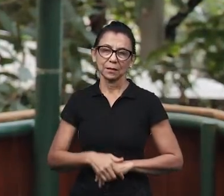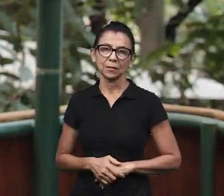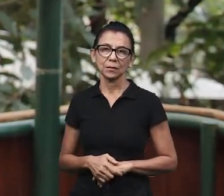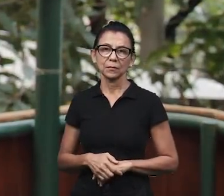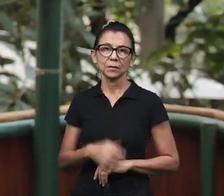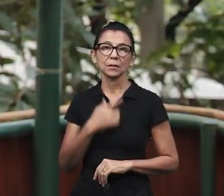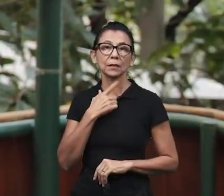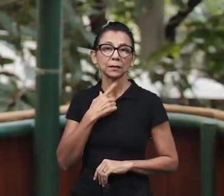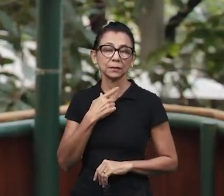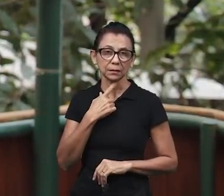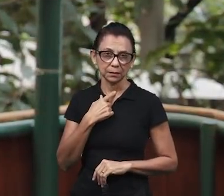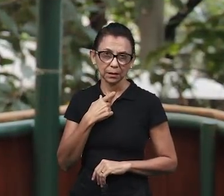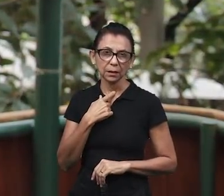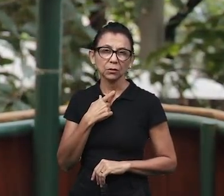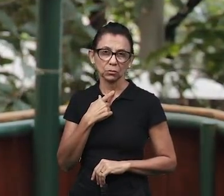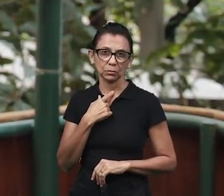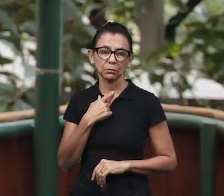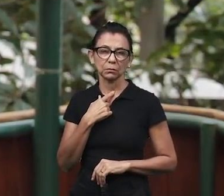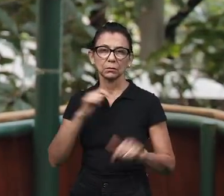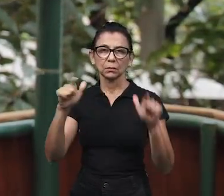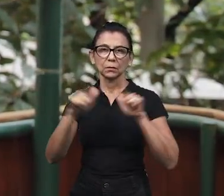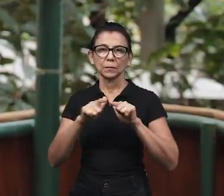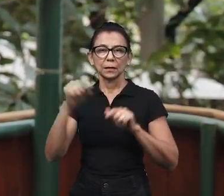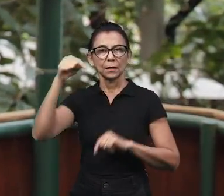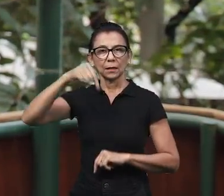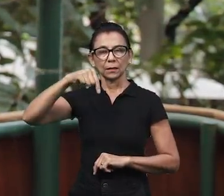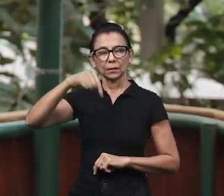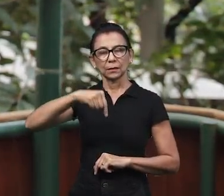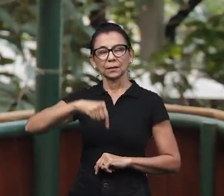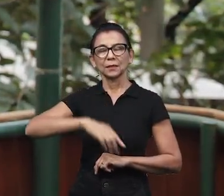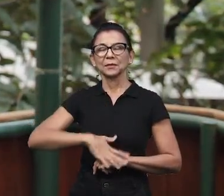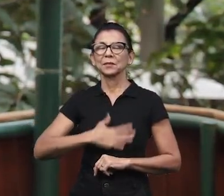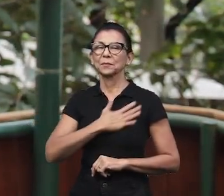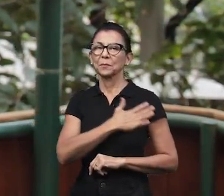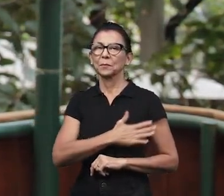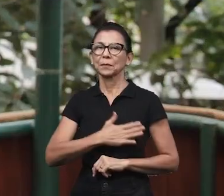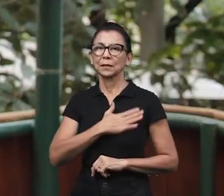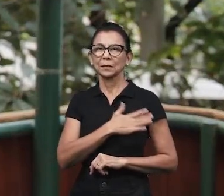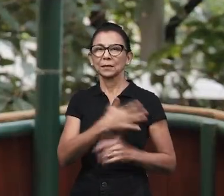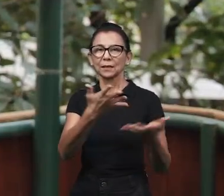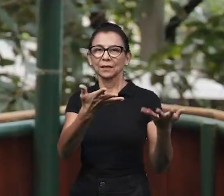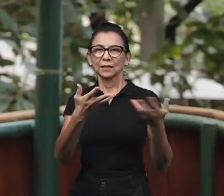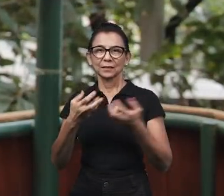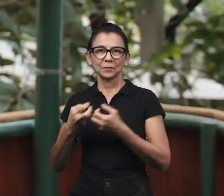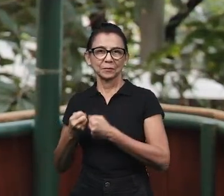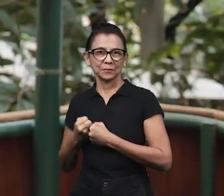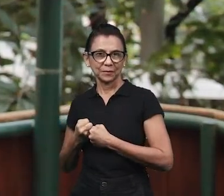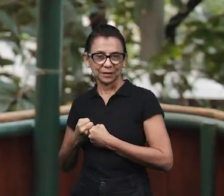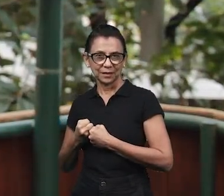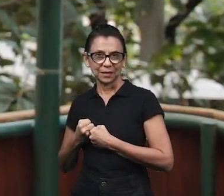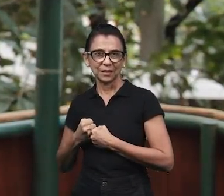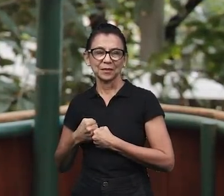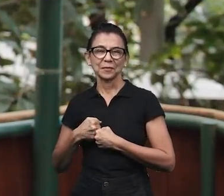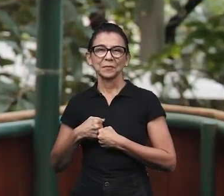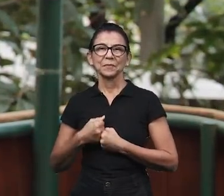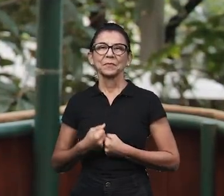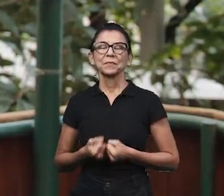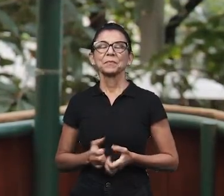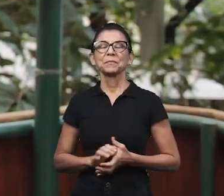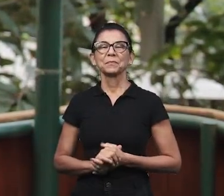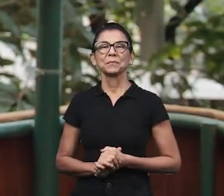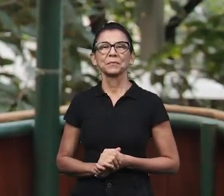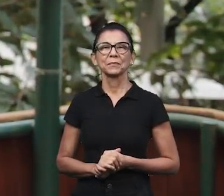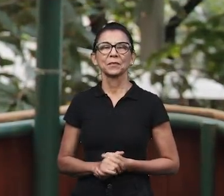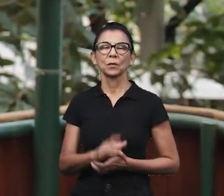esse desejo no coração de vir trabalhar aqui, vai ser o maior prazer receber vocês aqui, tá? Estamos de braços abertos aqui